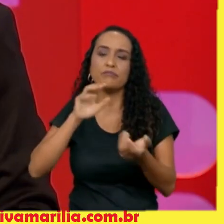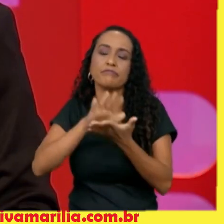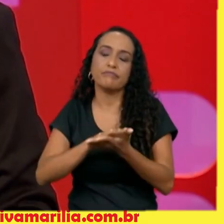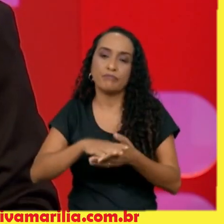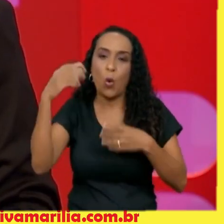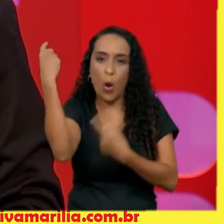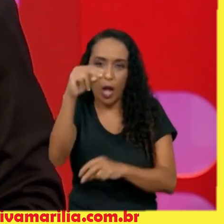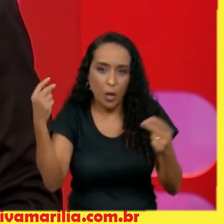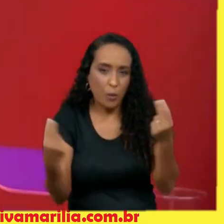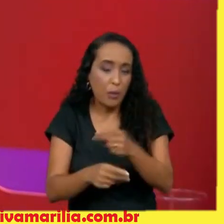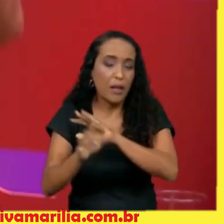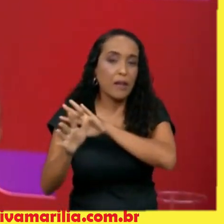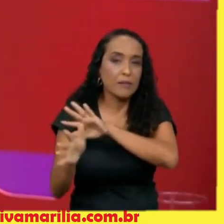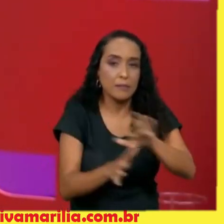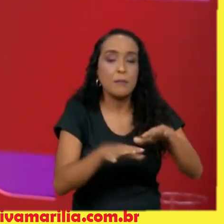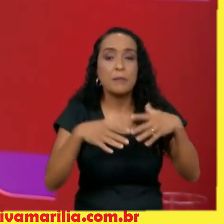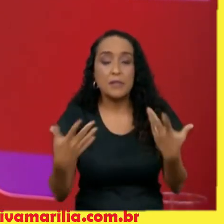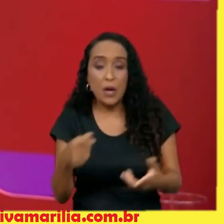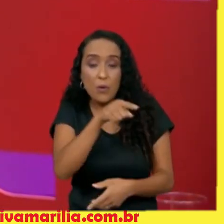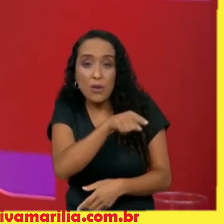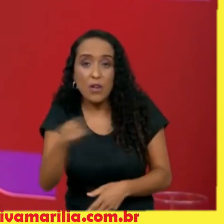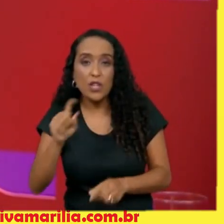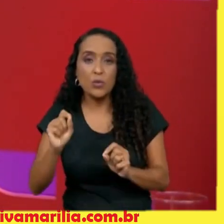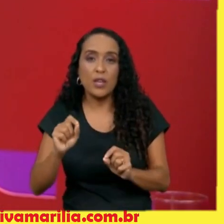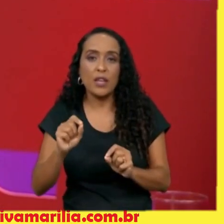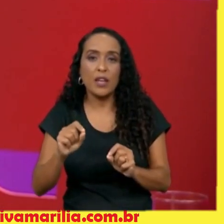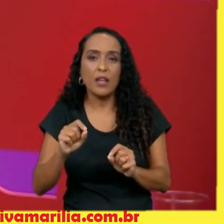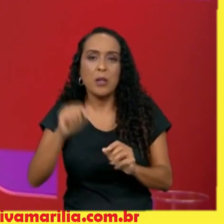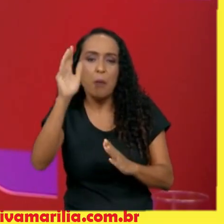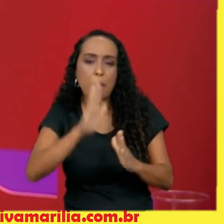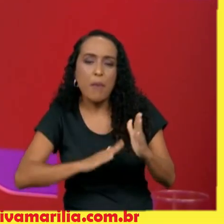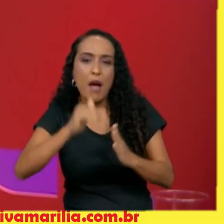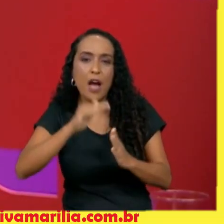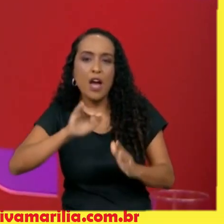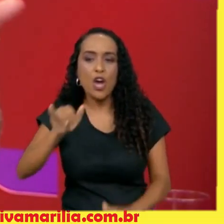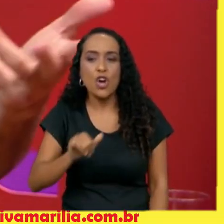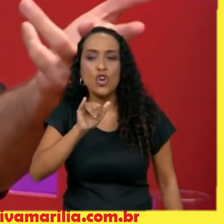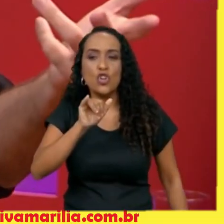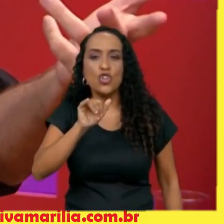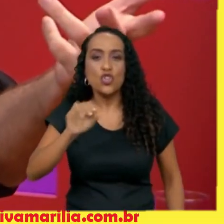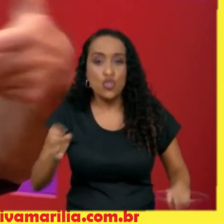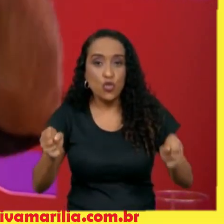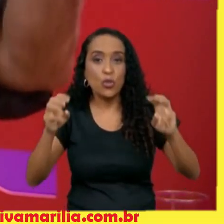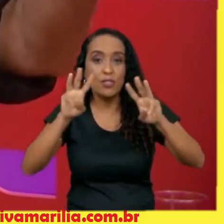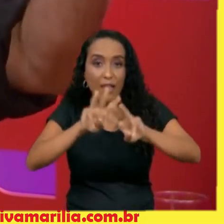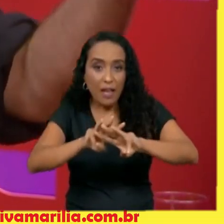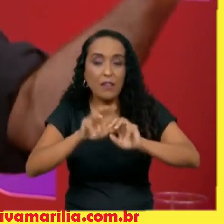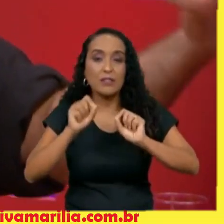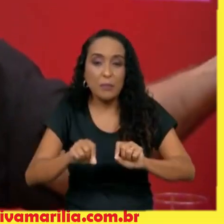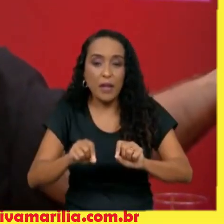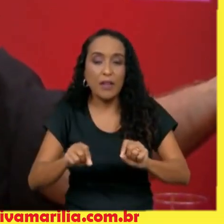Né? E aí reveste isso com uma pátina judaico-cristã, que é o que há de